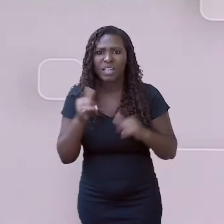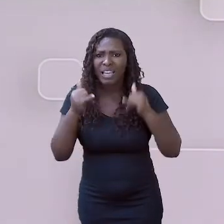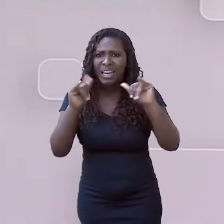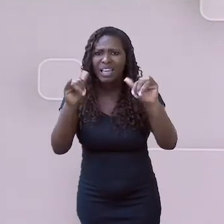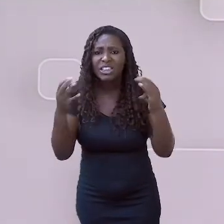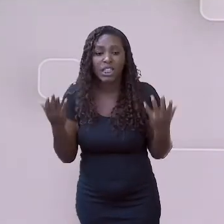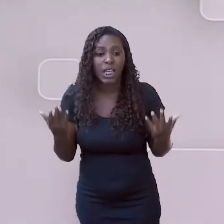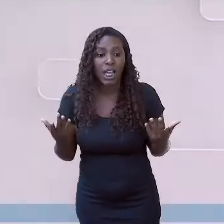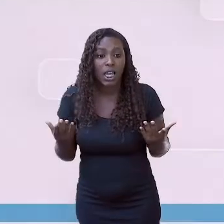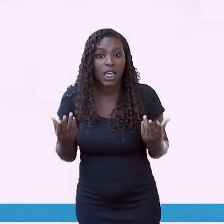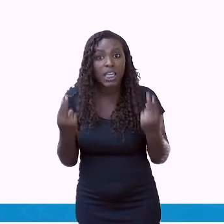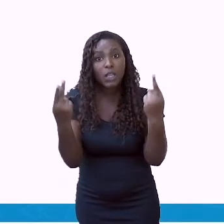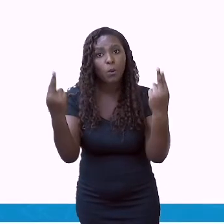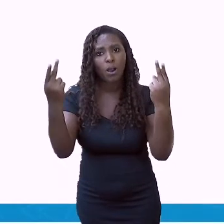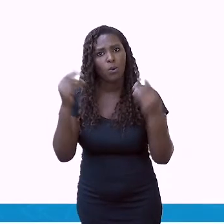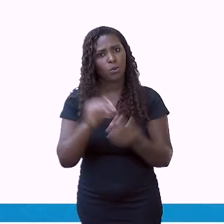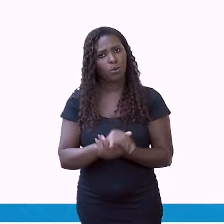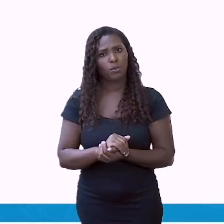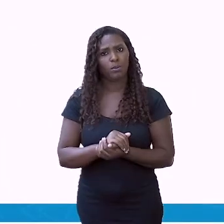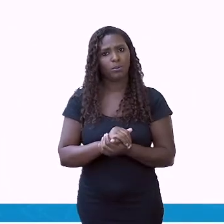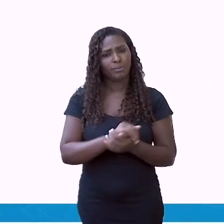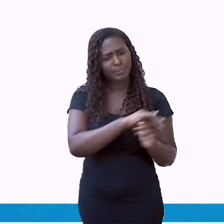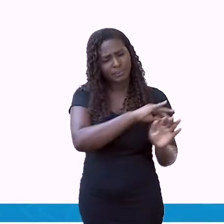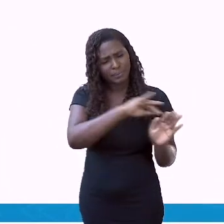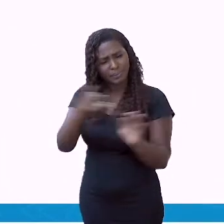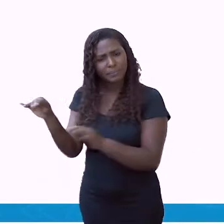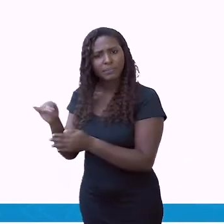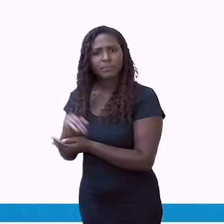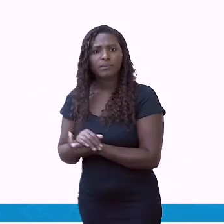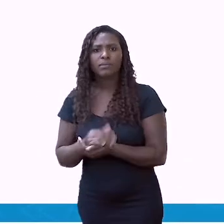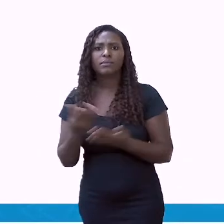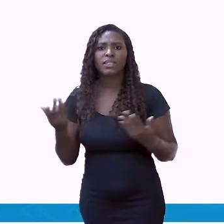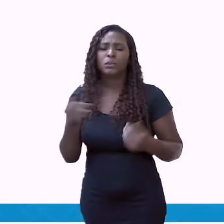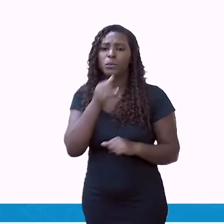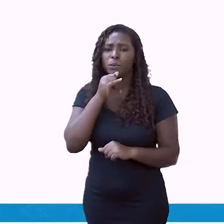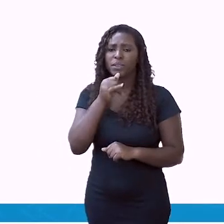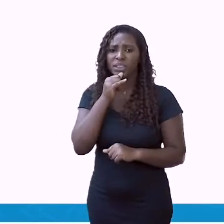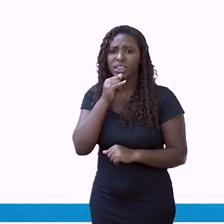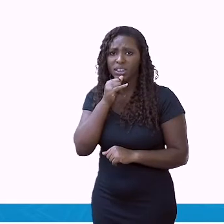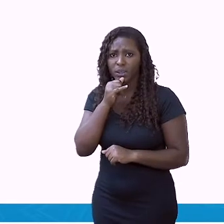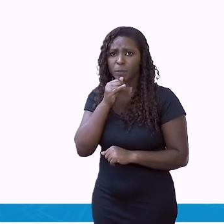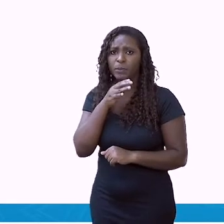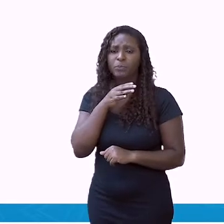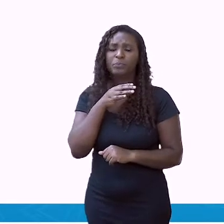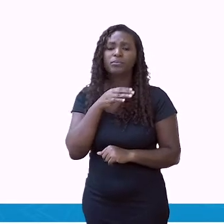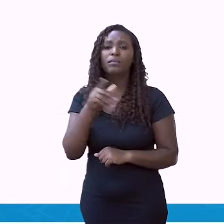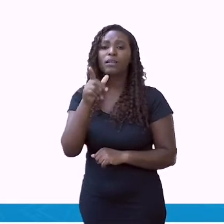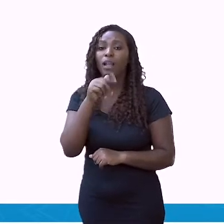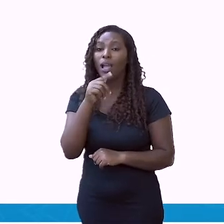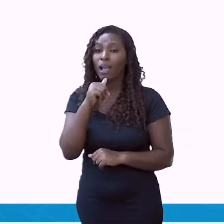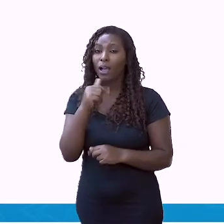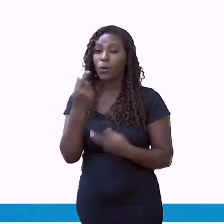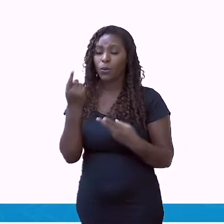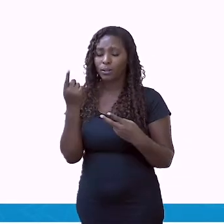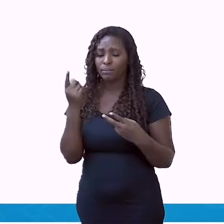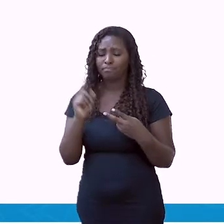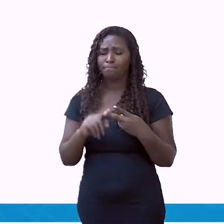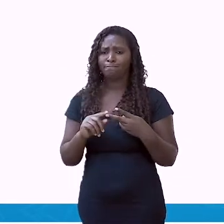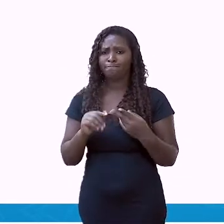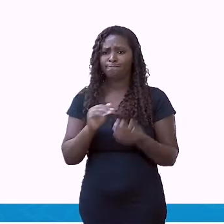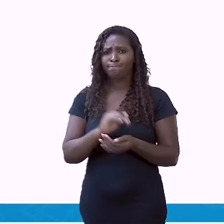vamos lá. A questão da água, né? Porque a utilização da água, se